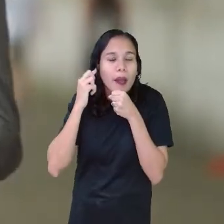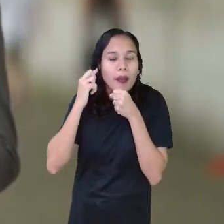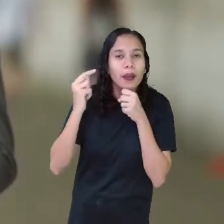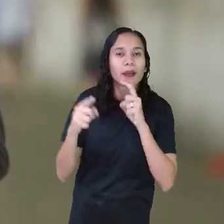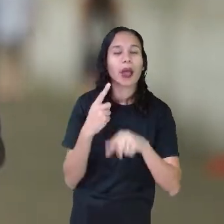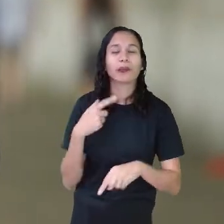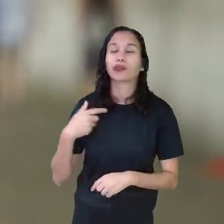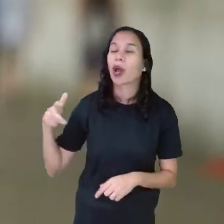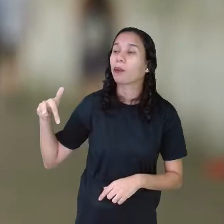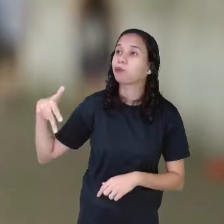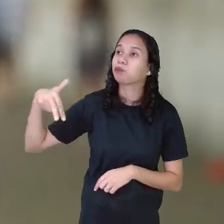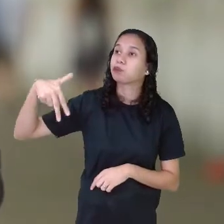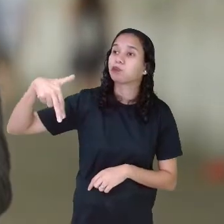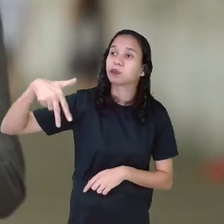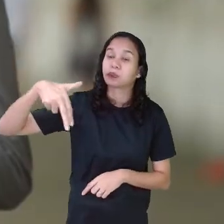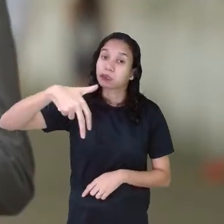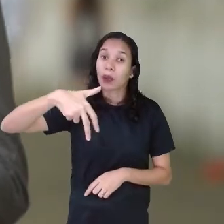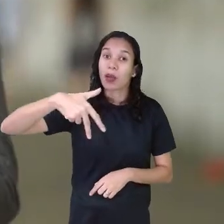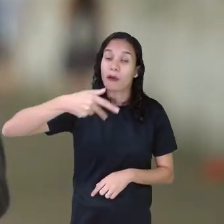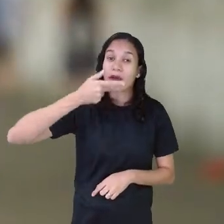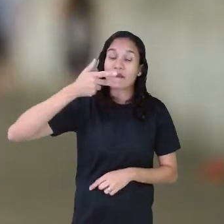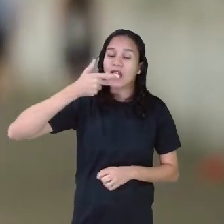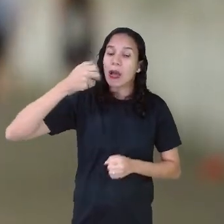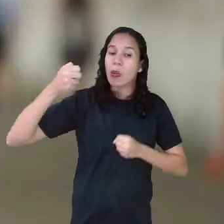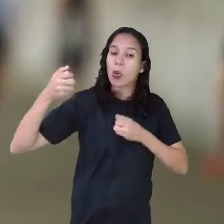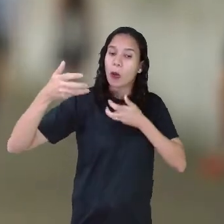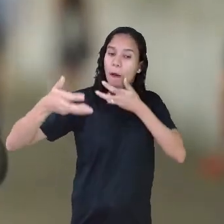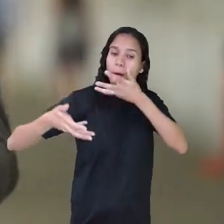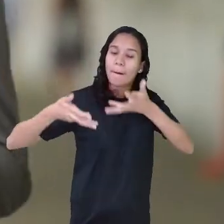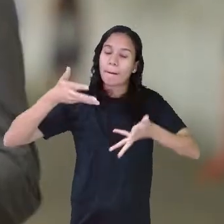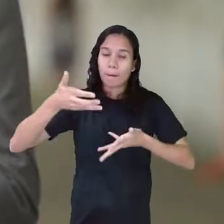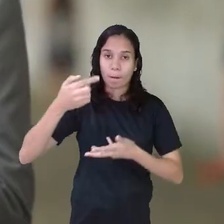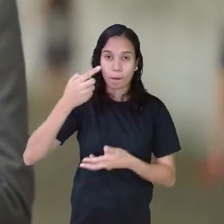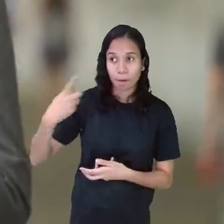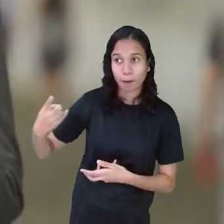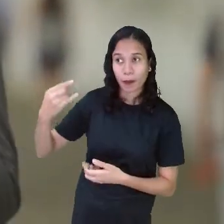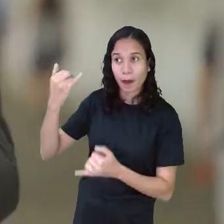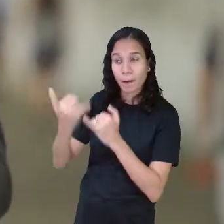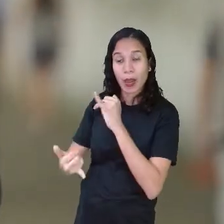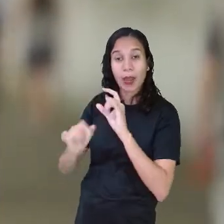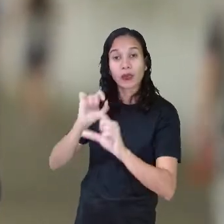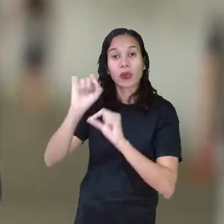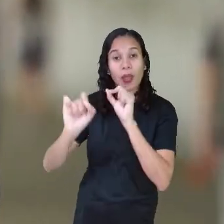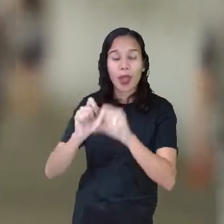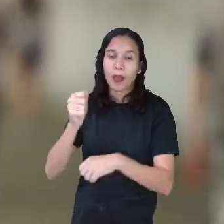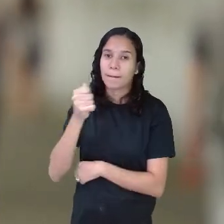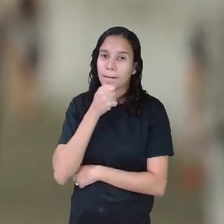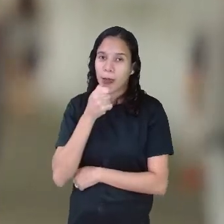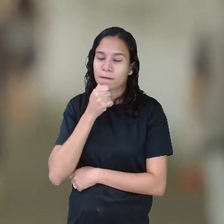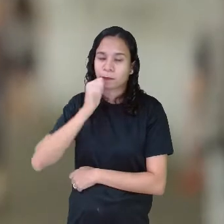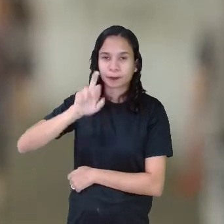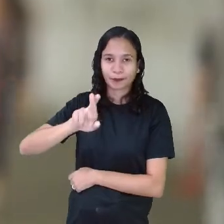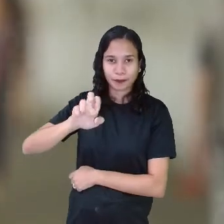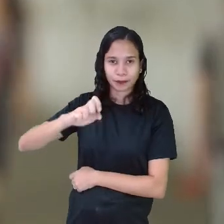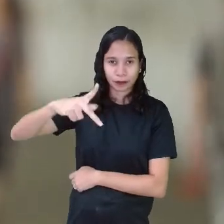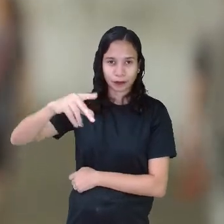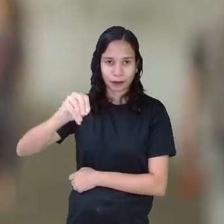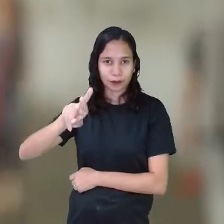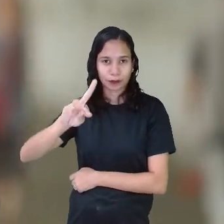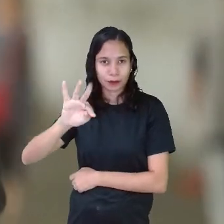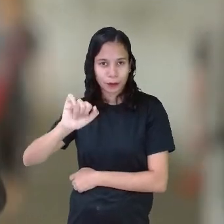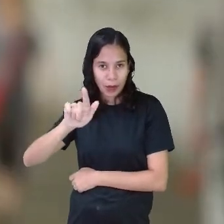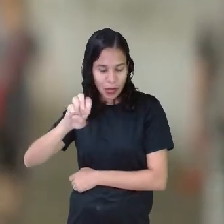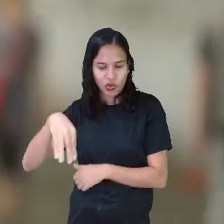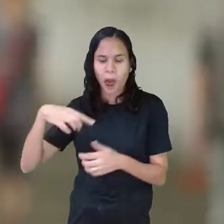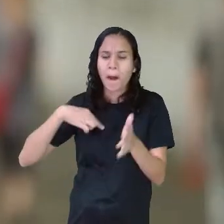está caminhando... Está falando algo, então, essa imagem aí dá a impressão de uma reportagem. Ele